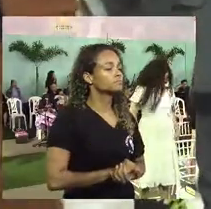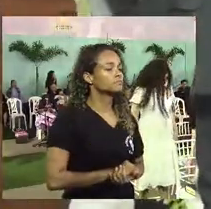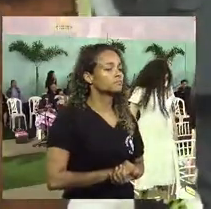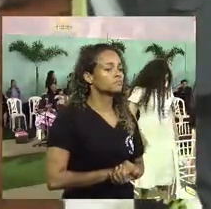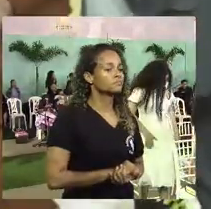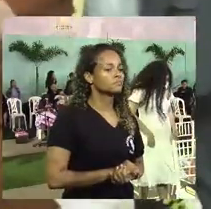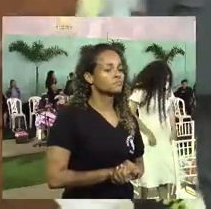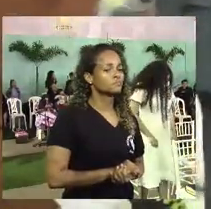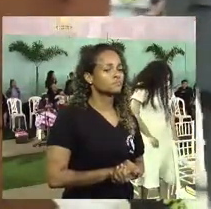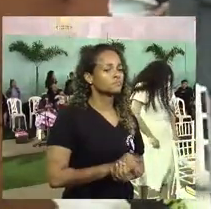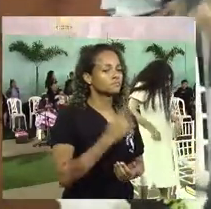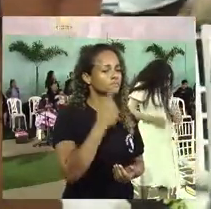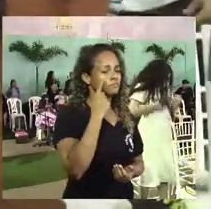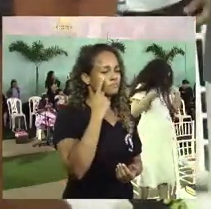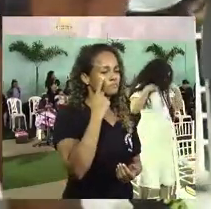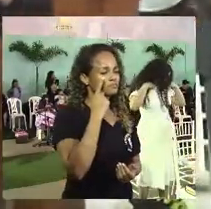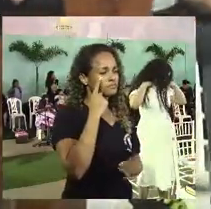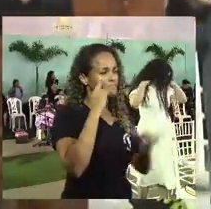passando